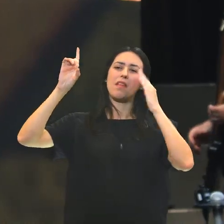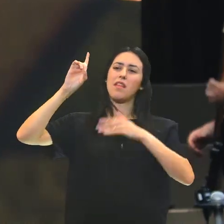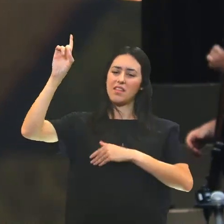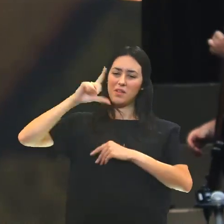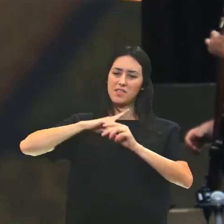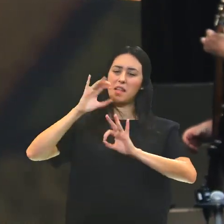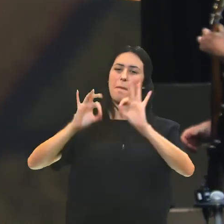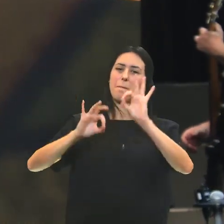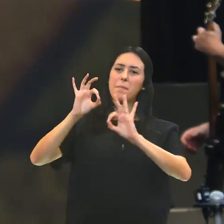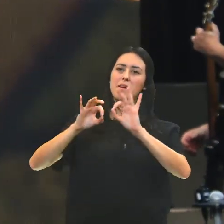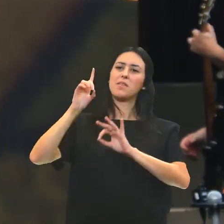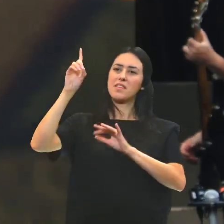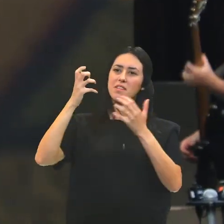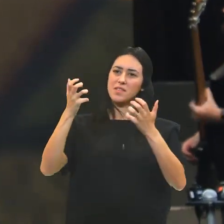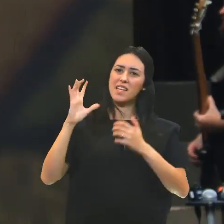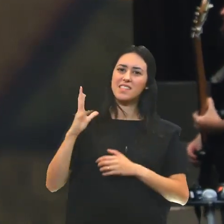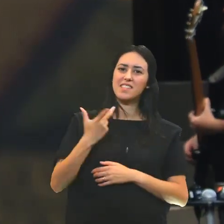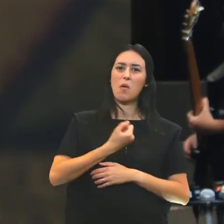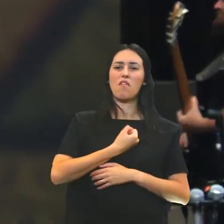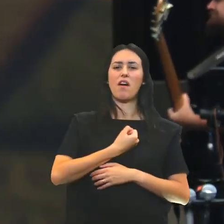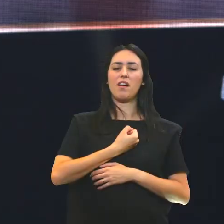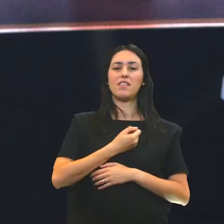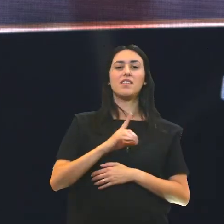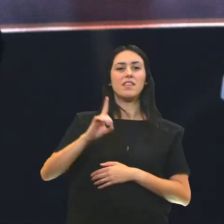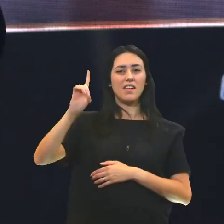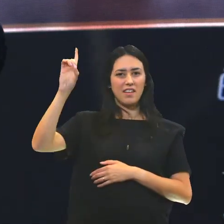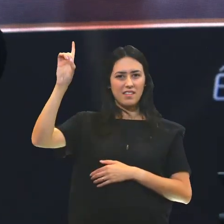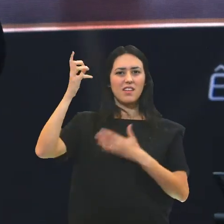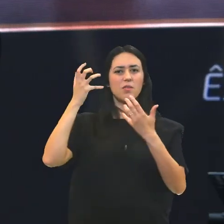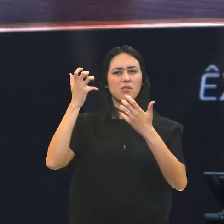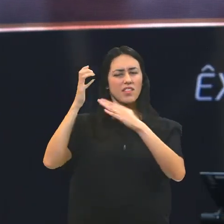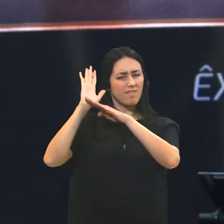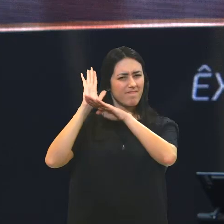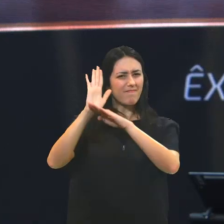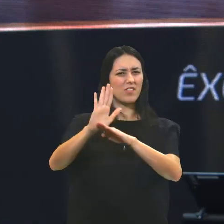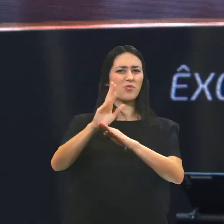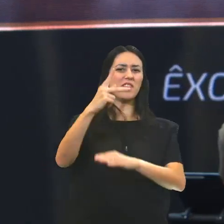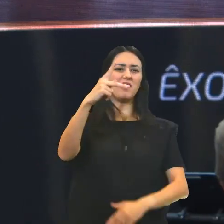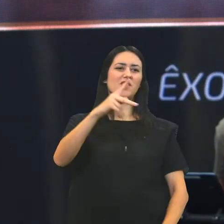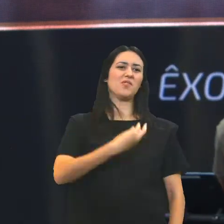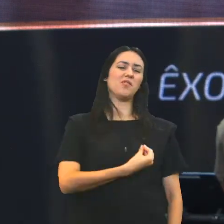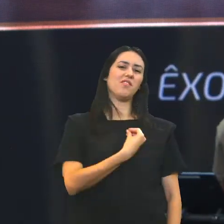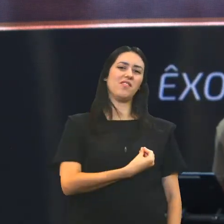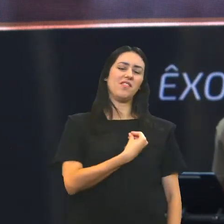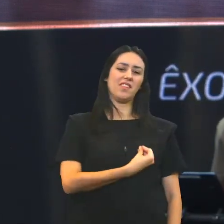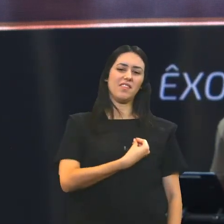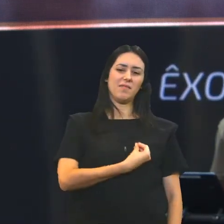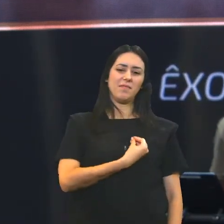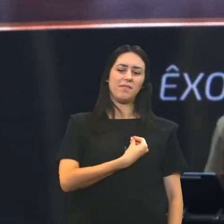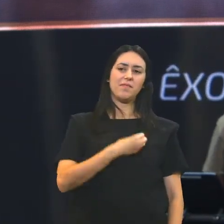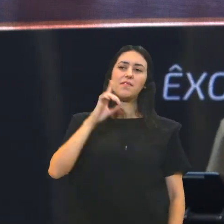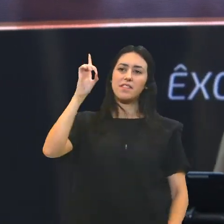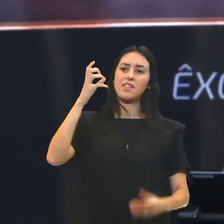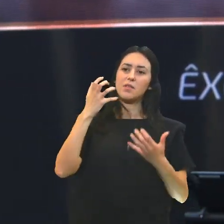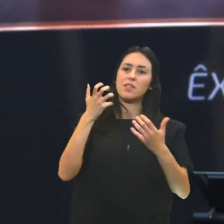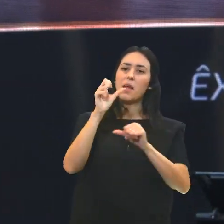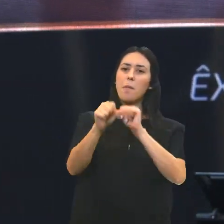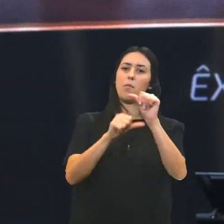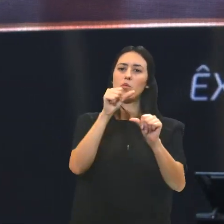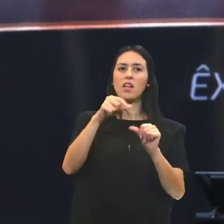Deus quer salvar. Deus mais uma vez desce para intervir na tua história, para mudar a tua